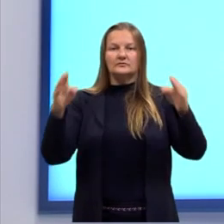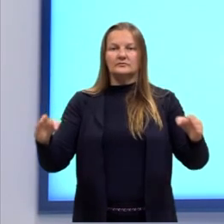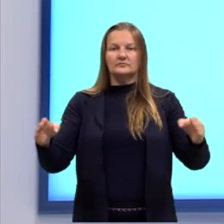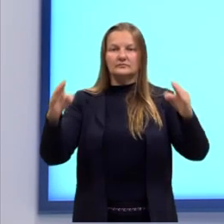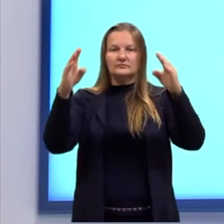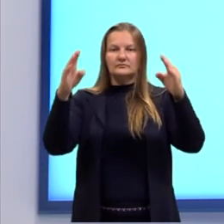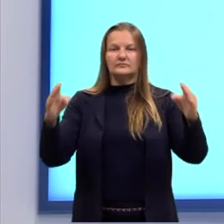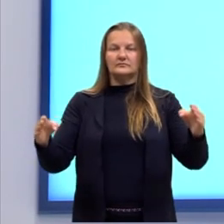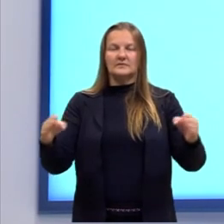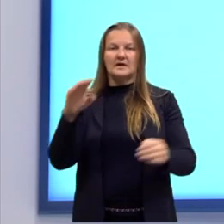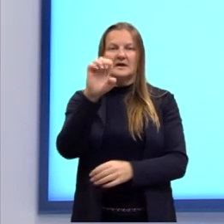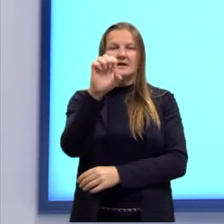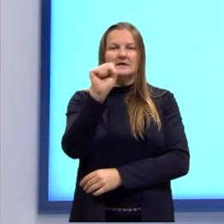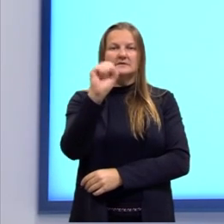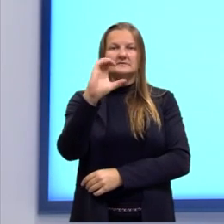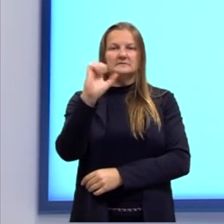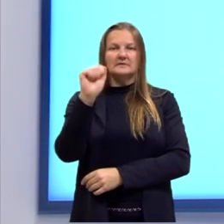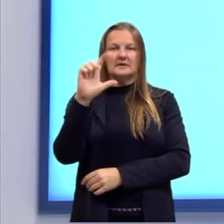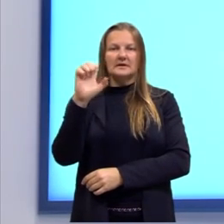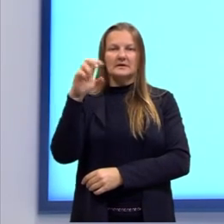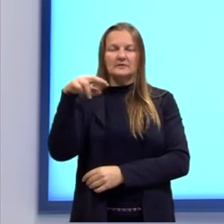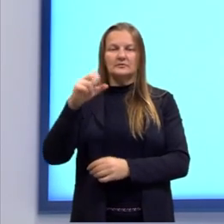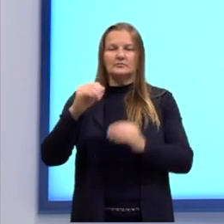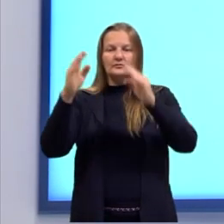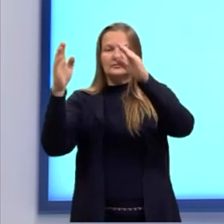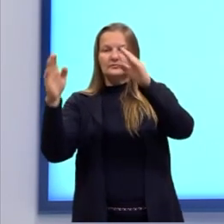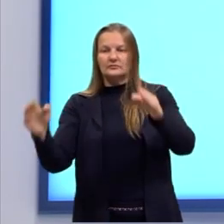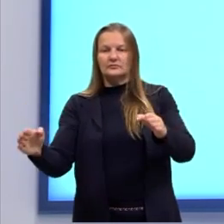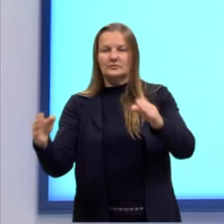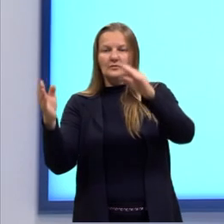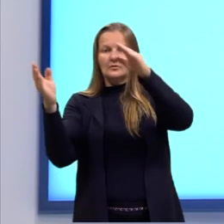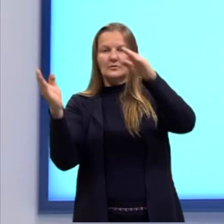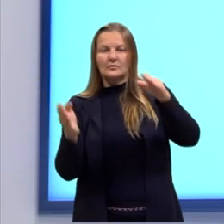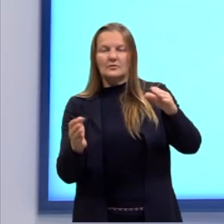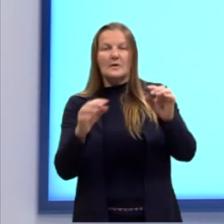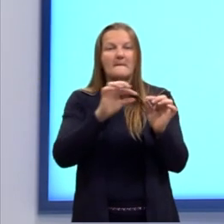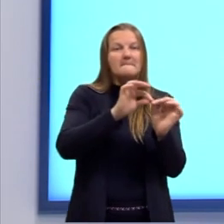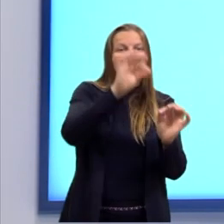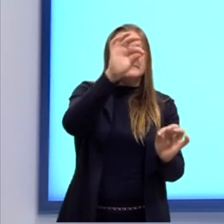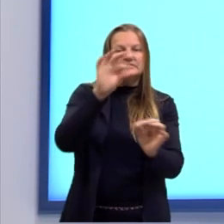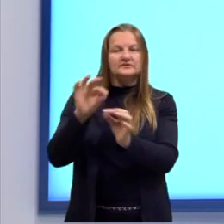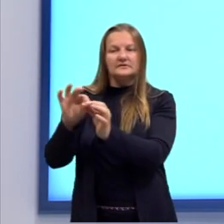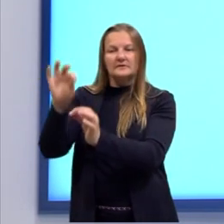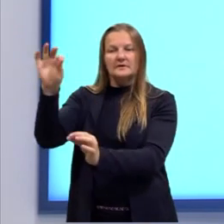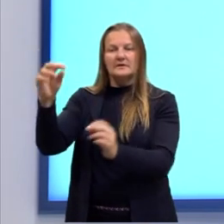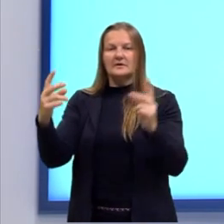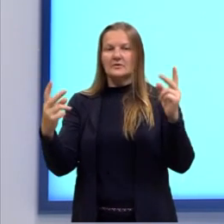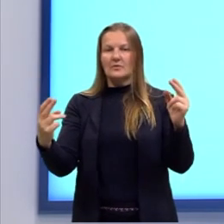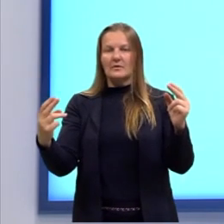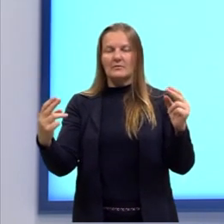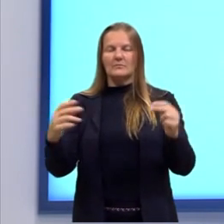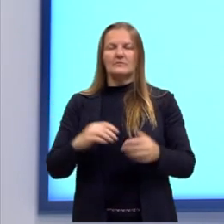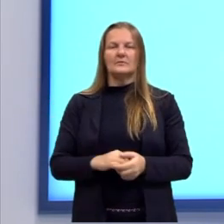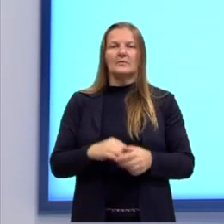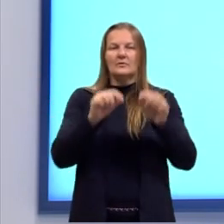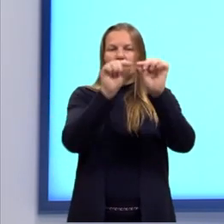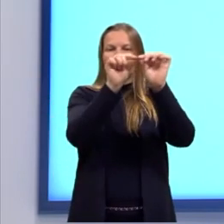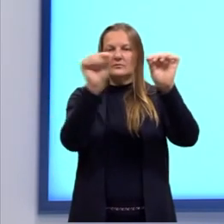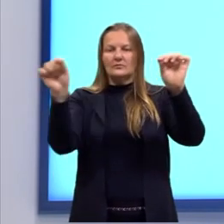Paralelos os lados opostos eles são paralelos e de mesma medida ou ainda congruentes